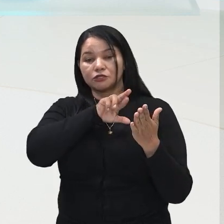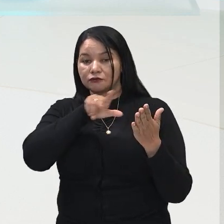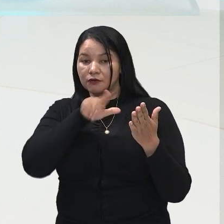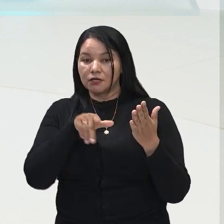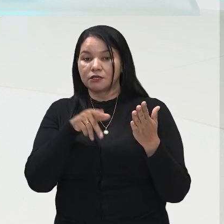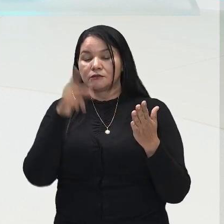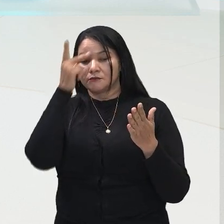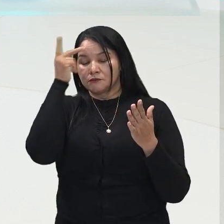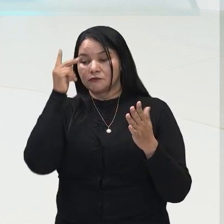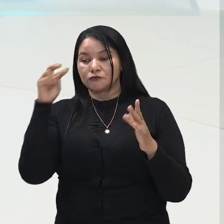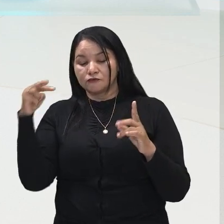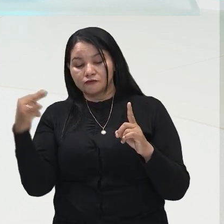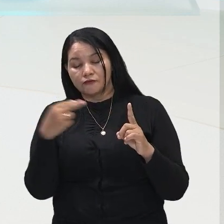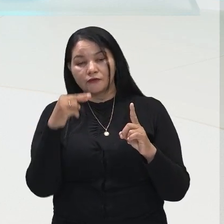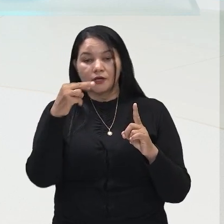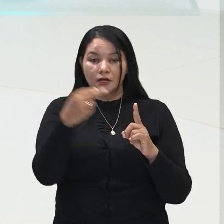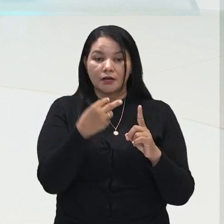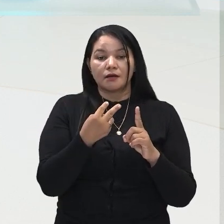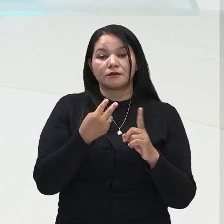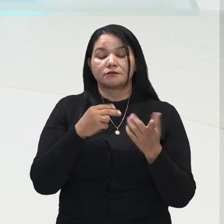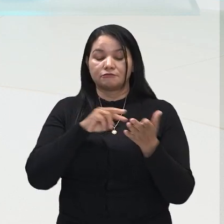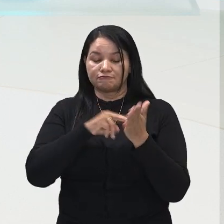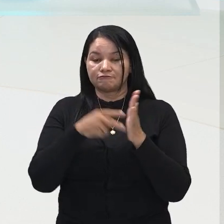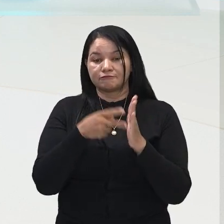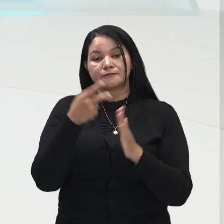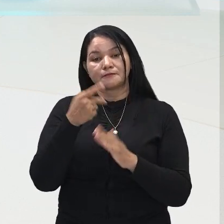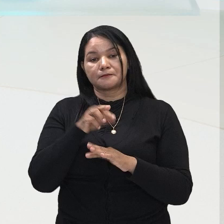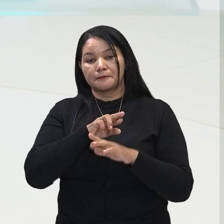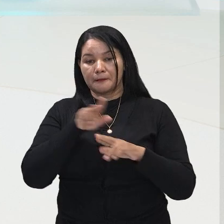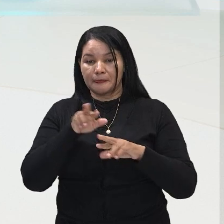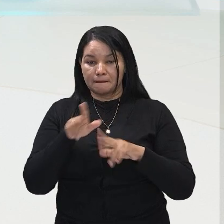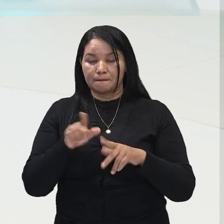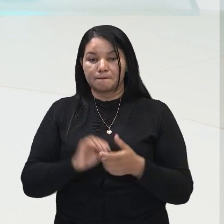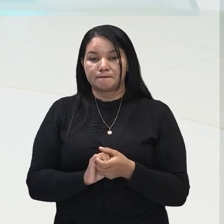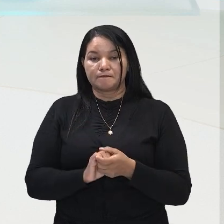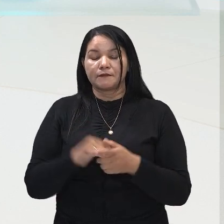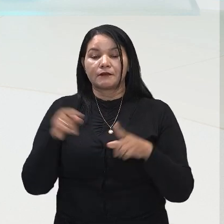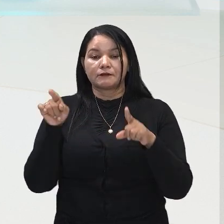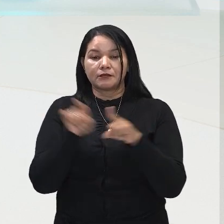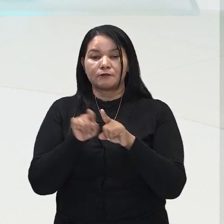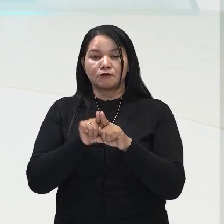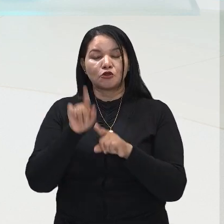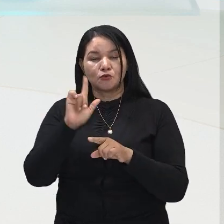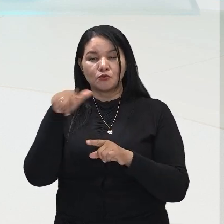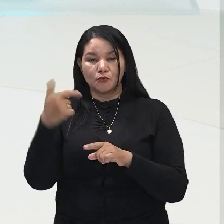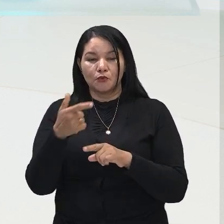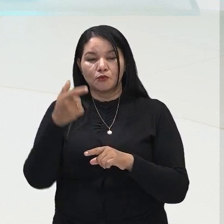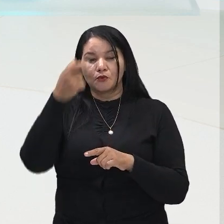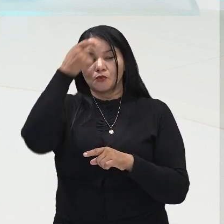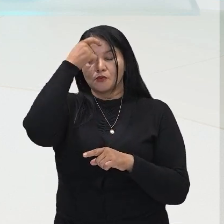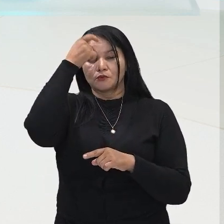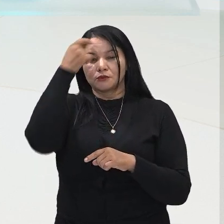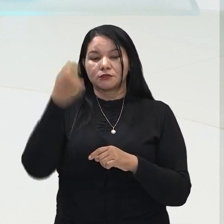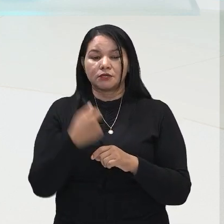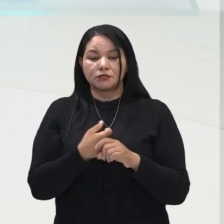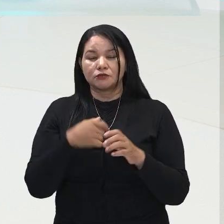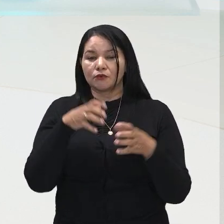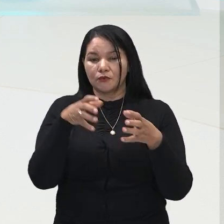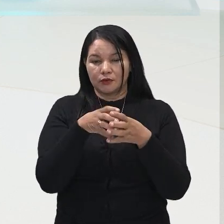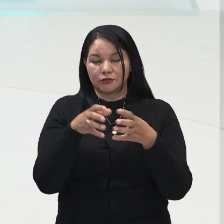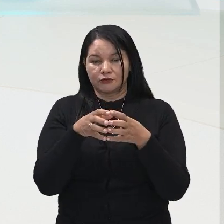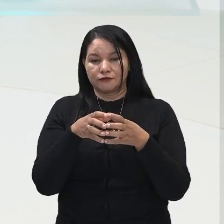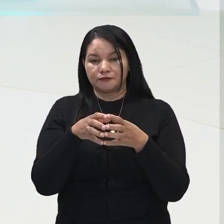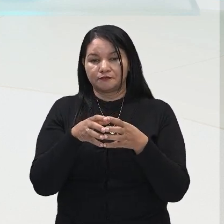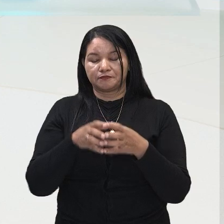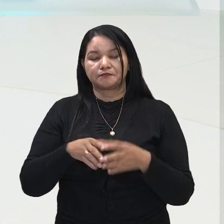pessoa. Porém, também falamos da questão daquele inconsciente coletivo. O que significaria isso?